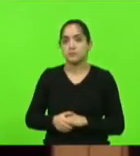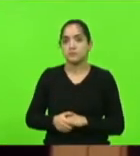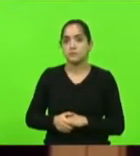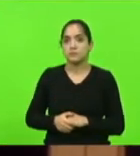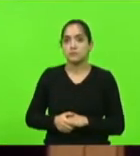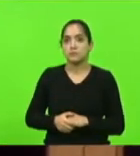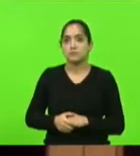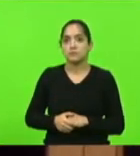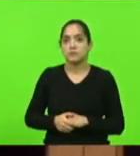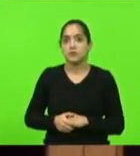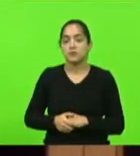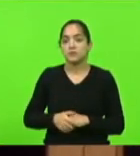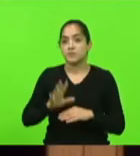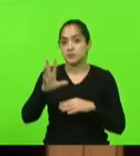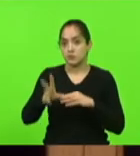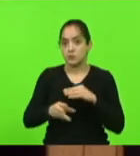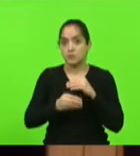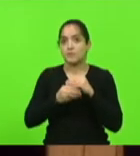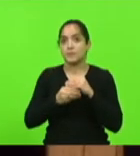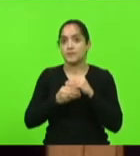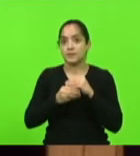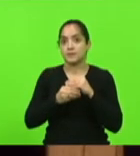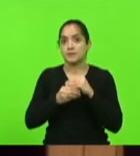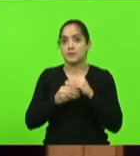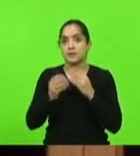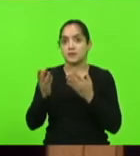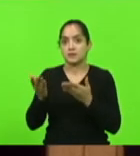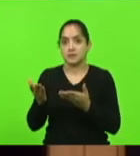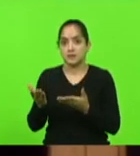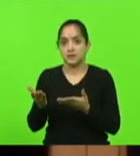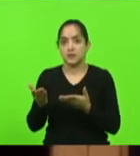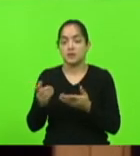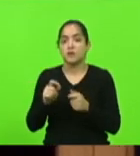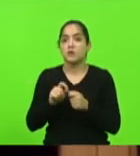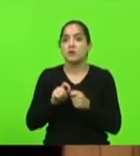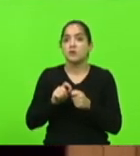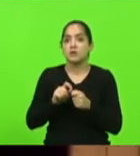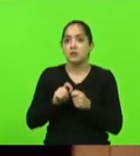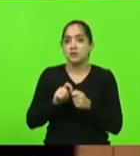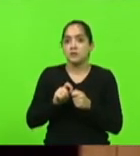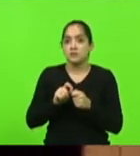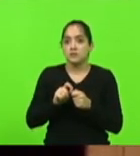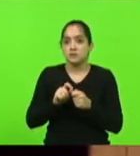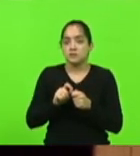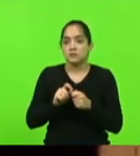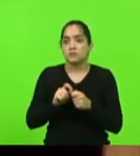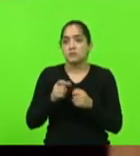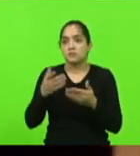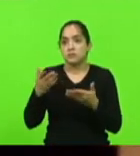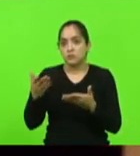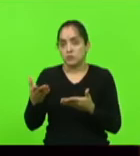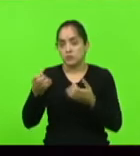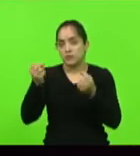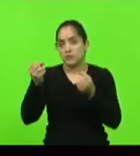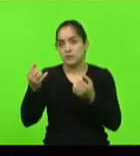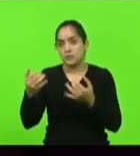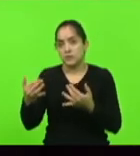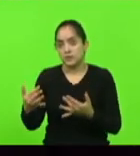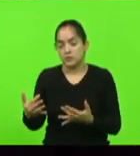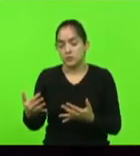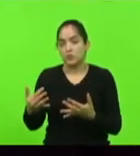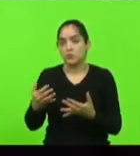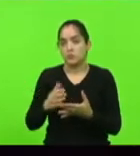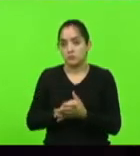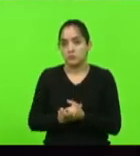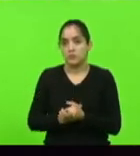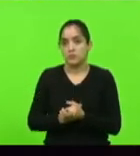apenas complementar aquilo que Vossa Excelência está colocando, que ele colocou o deputado